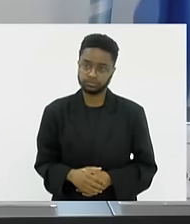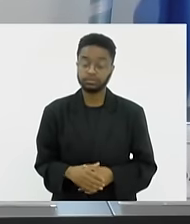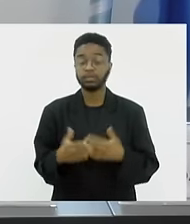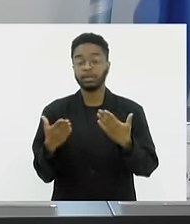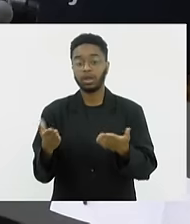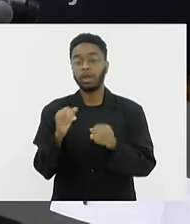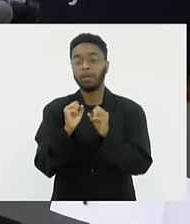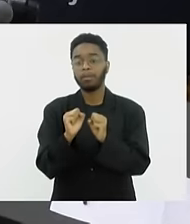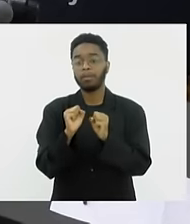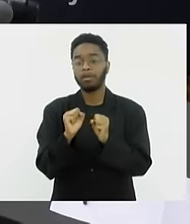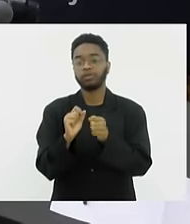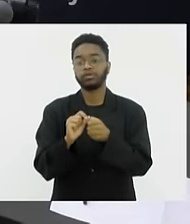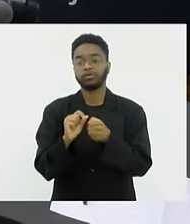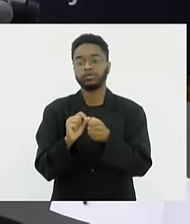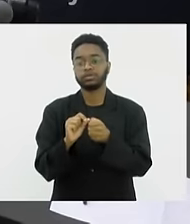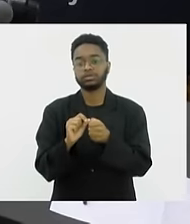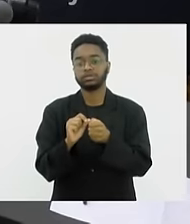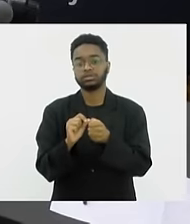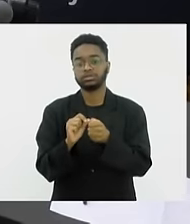aqui,